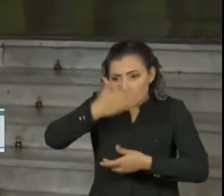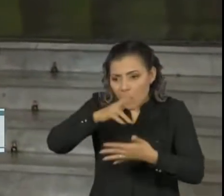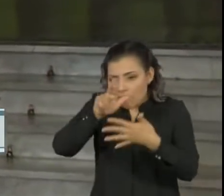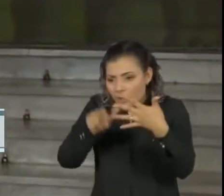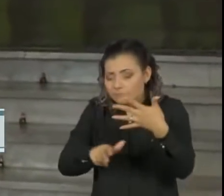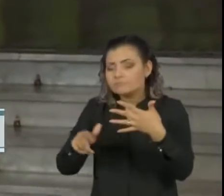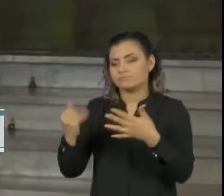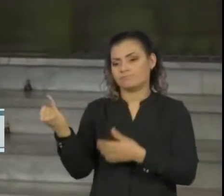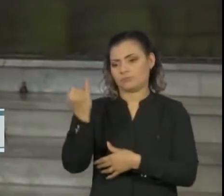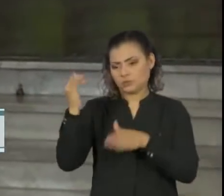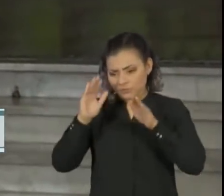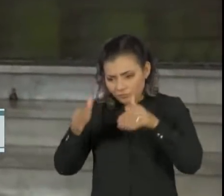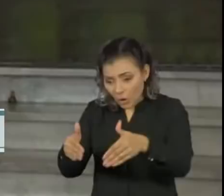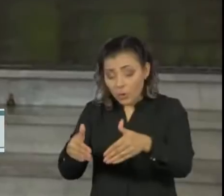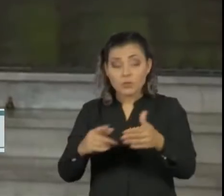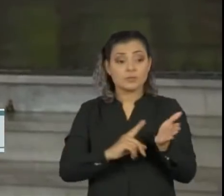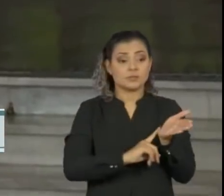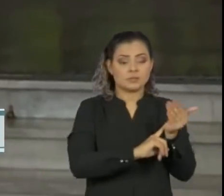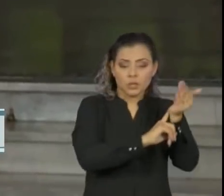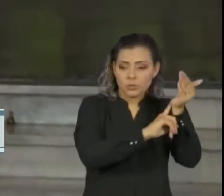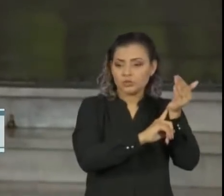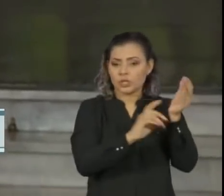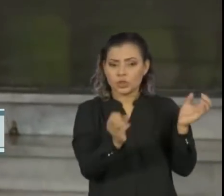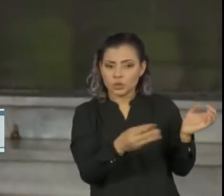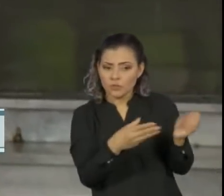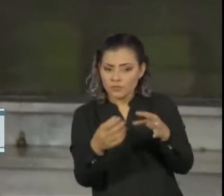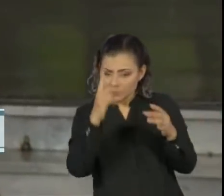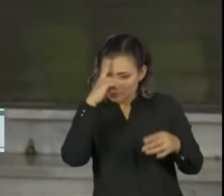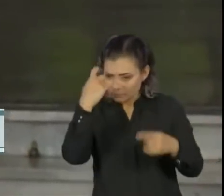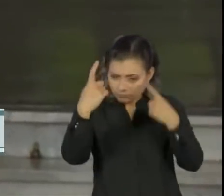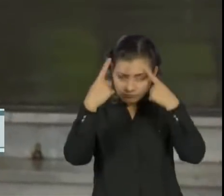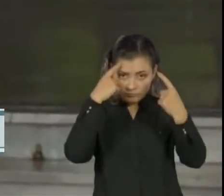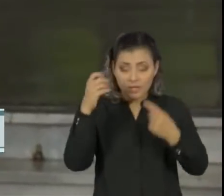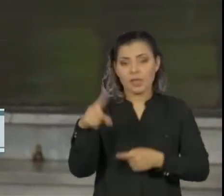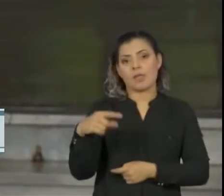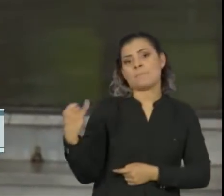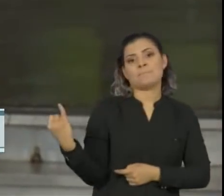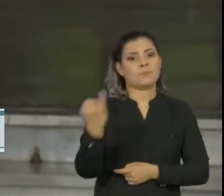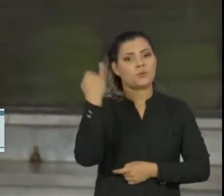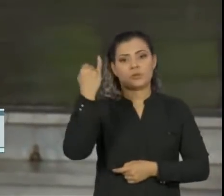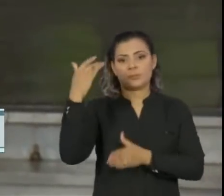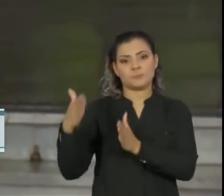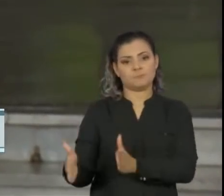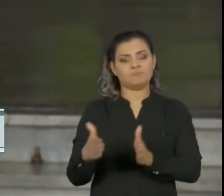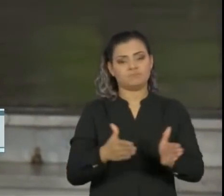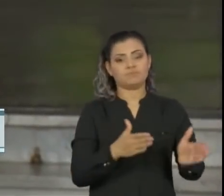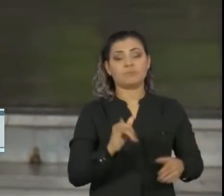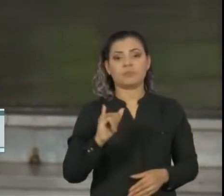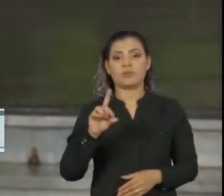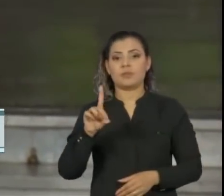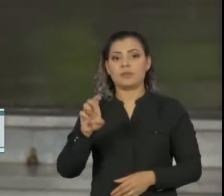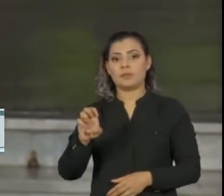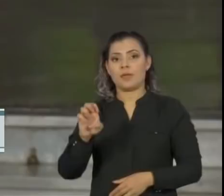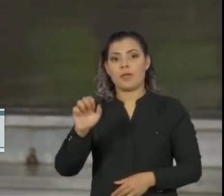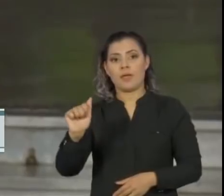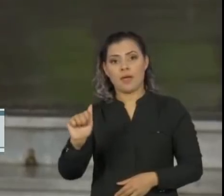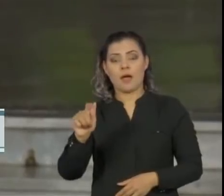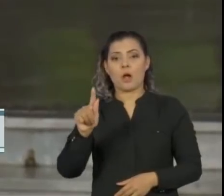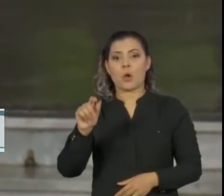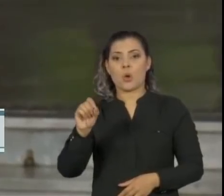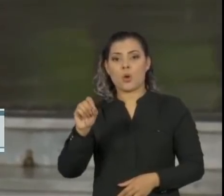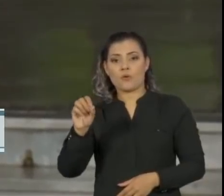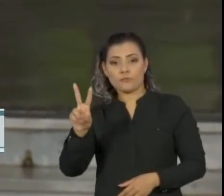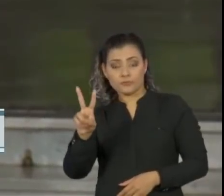evidências, e a tecnologia e inovação são o pilar fundamental desse processo, e o IDEA-Gov reforça